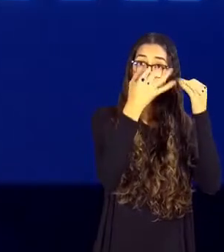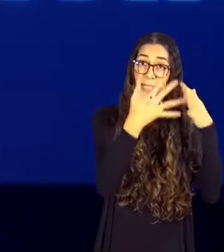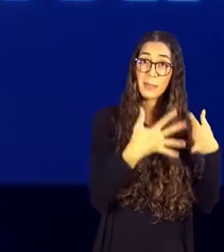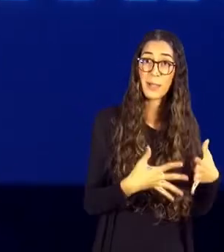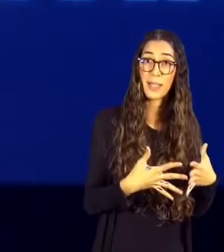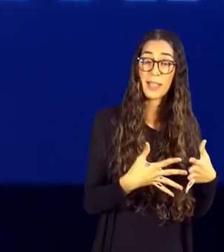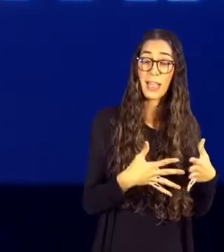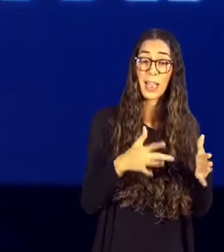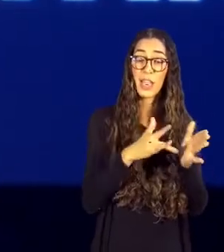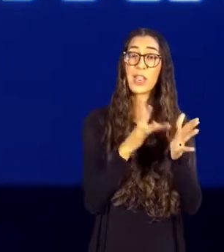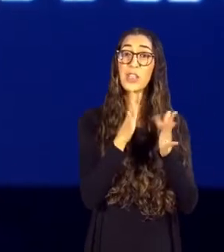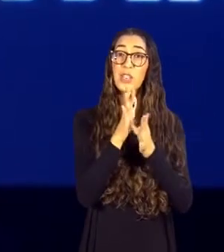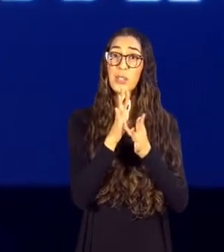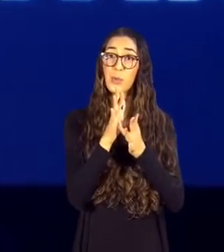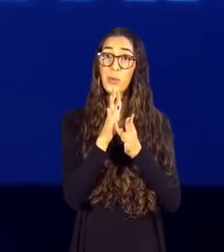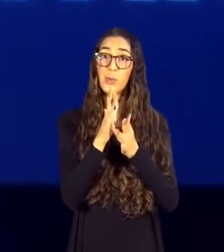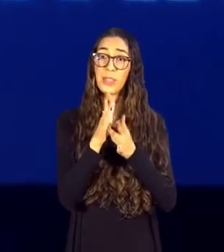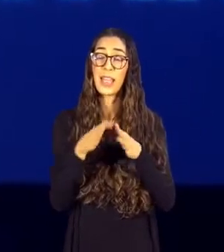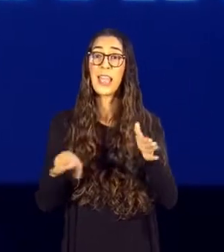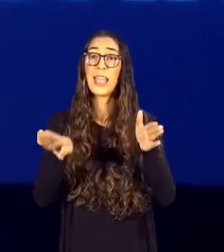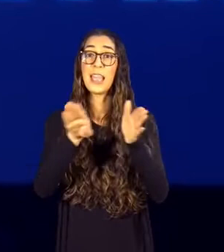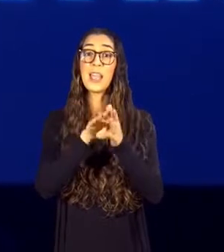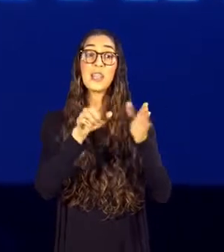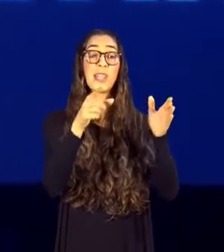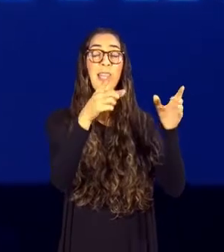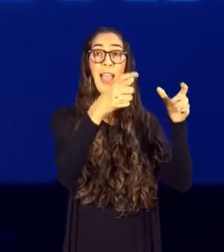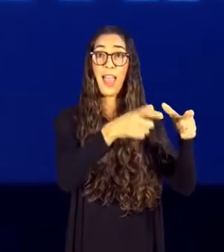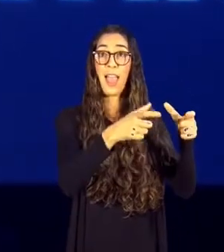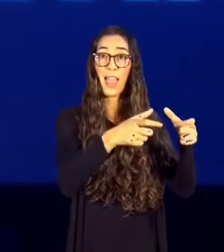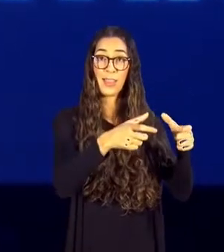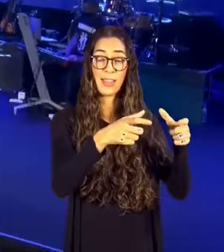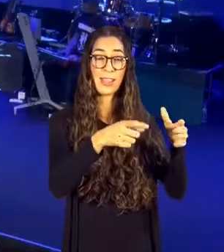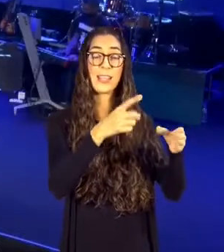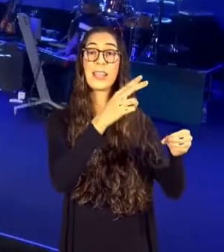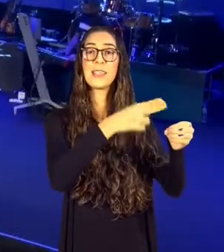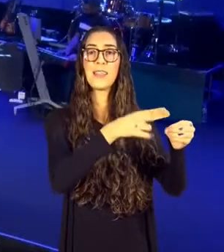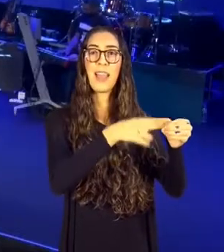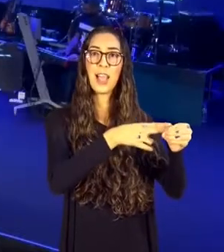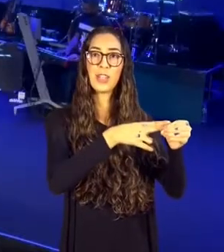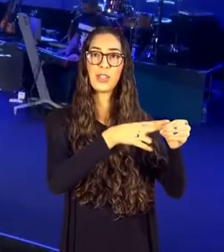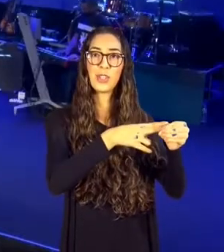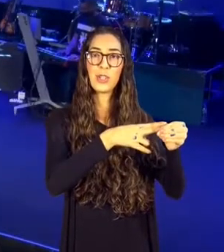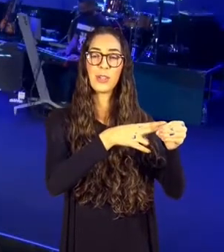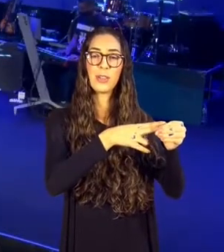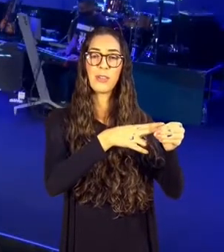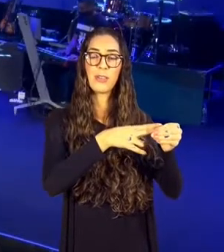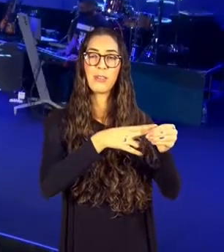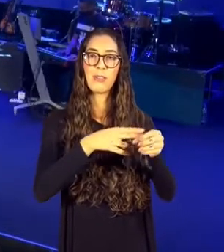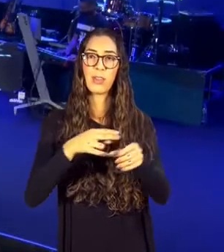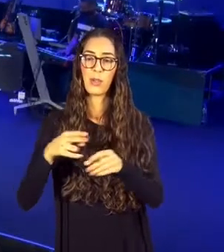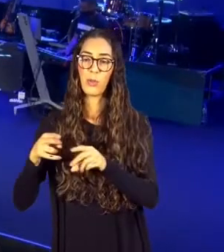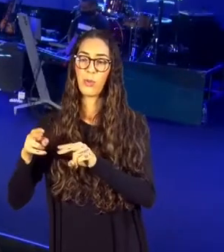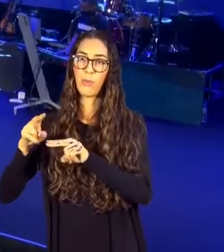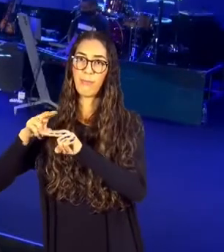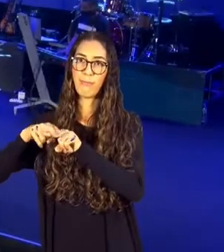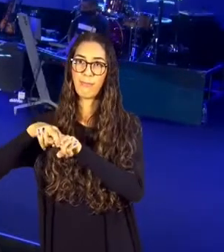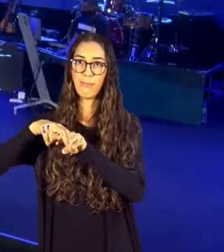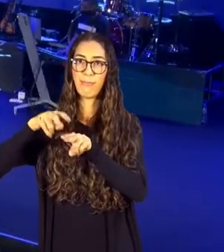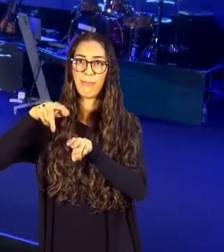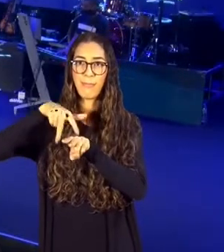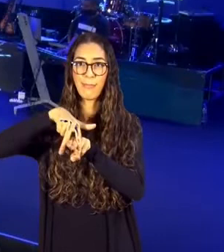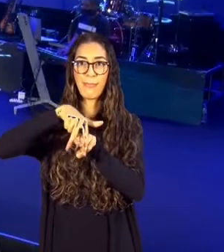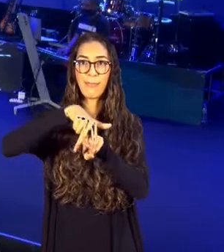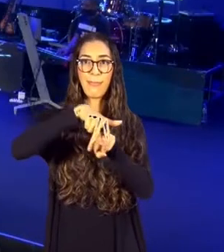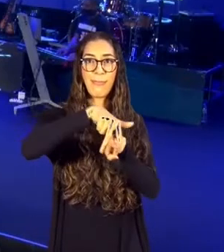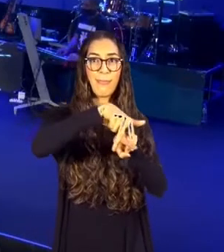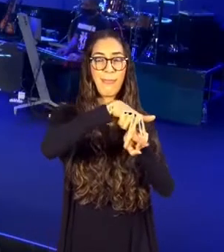isso? Zacarias 9:9. Alegre-se muito, cidade de Sião, exulte Jerusalém. Eis